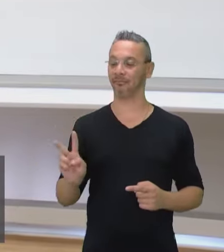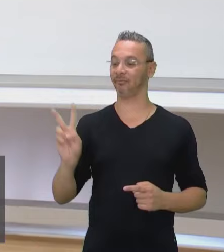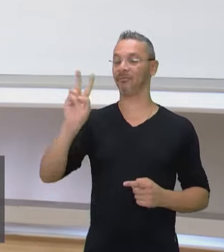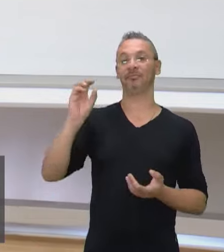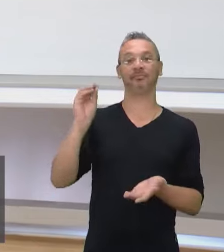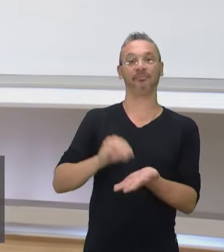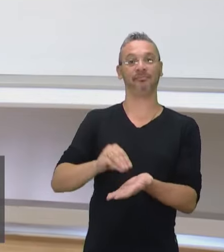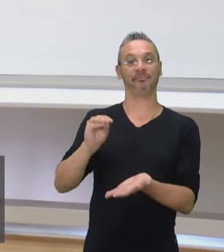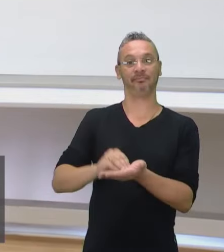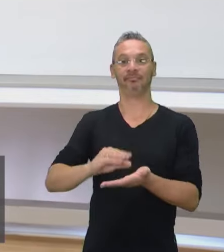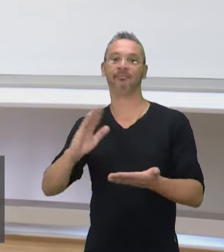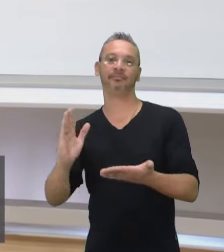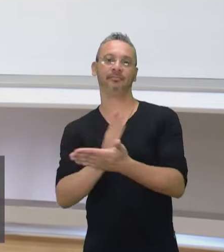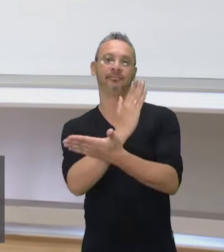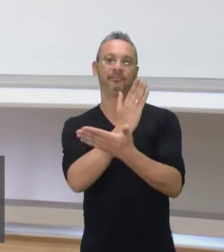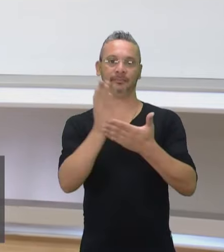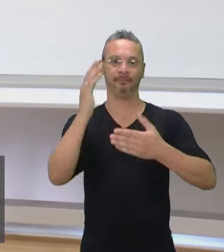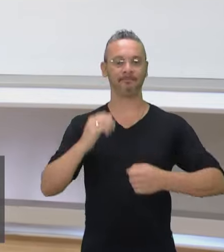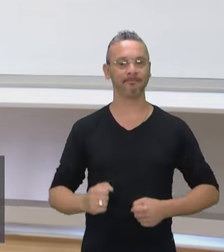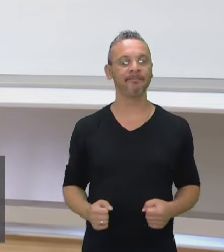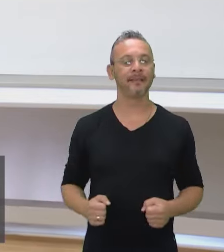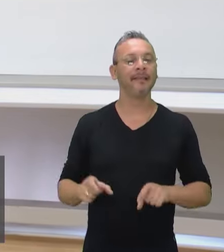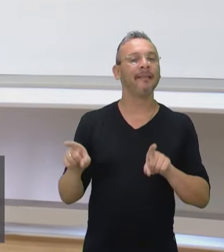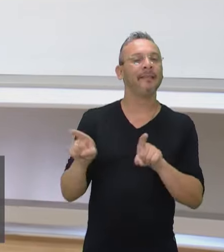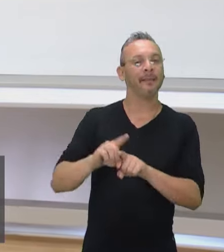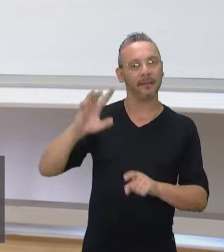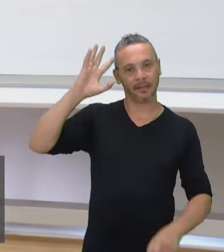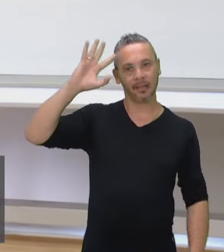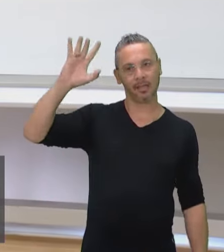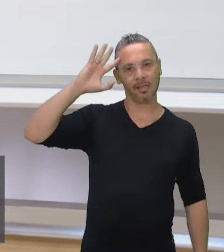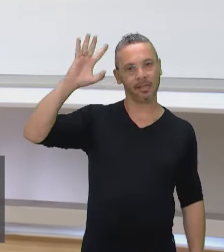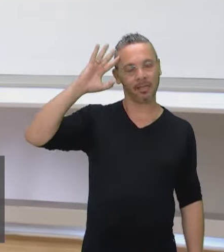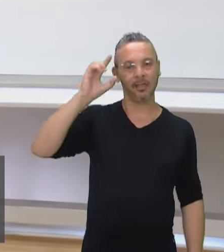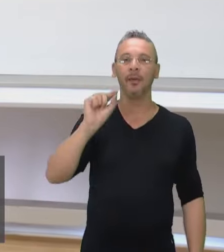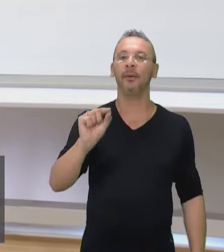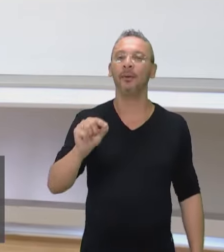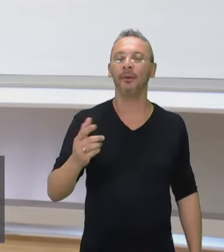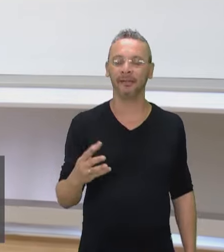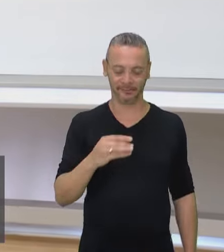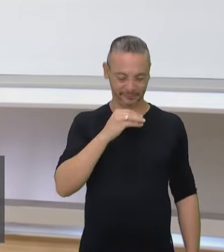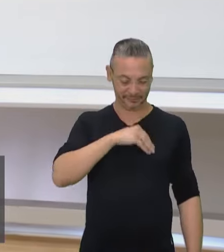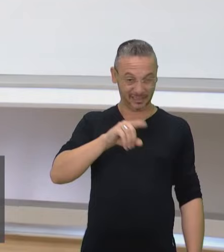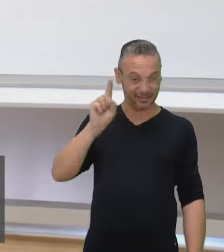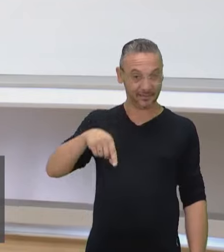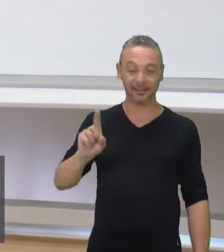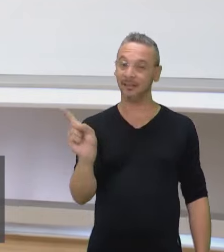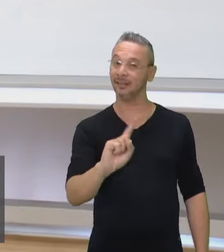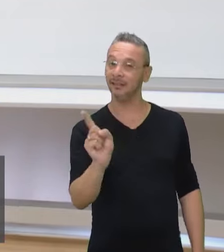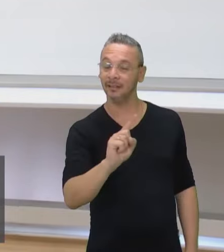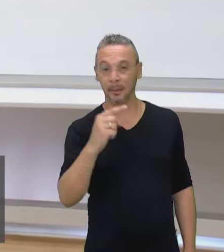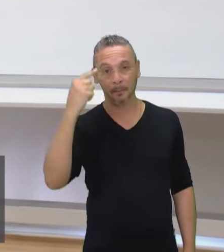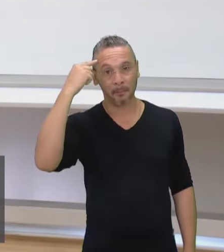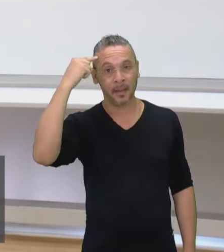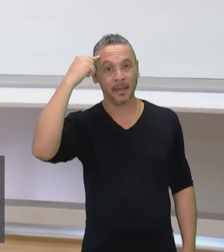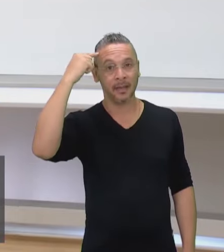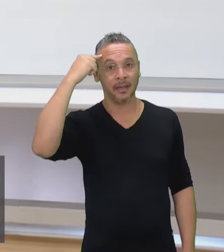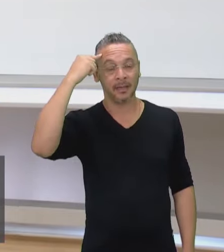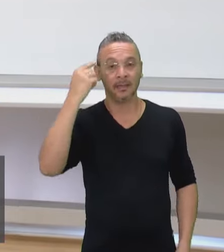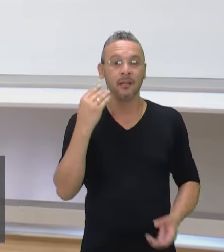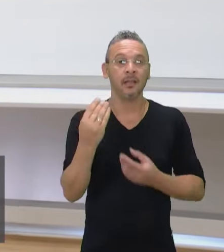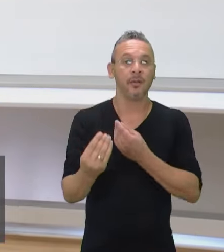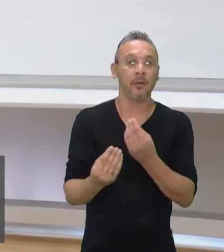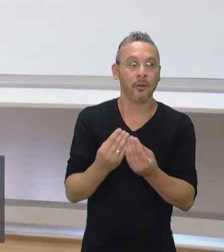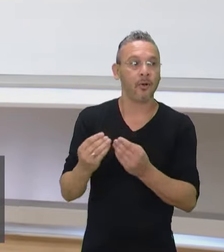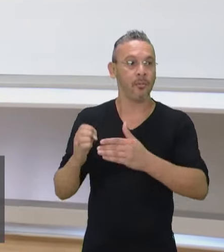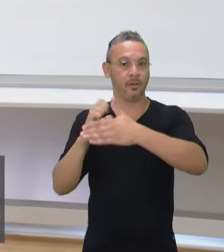né? E também a gente pode pensar não só em salário, porque nem todo mundo é assalariado, né? A gente pode pensar também nos ganhos, né,